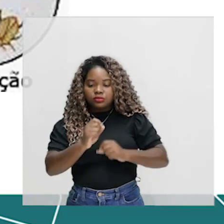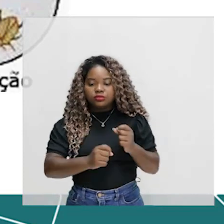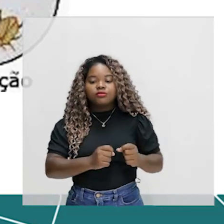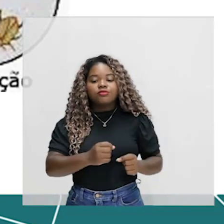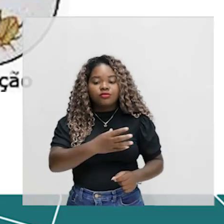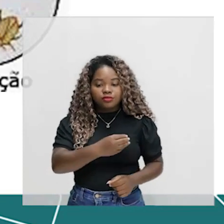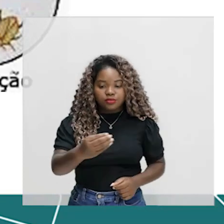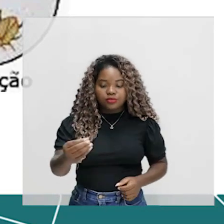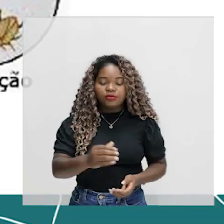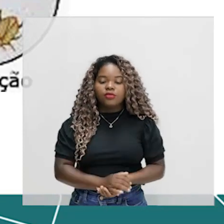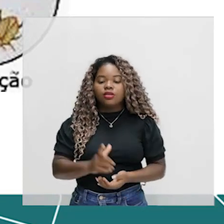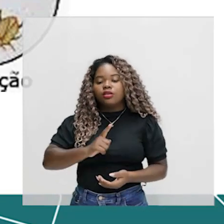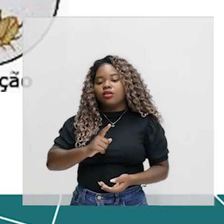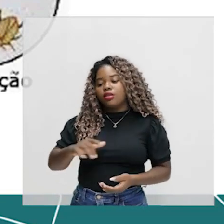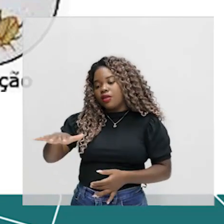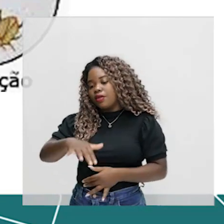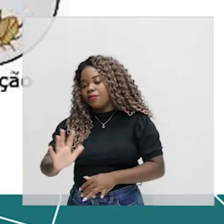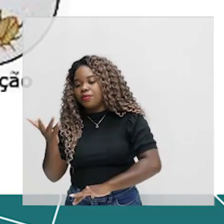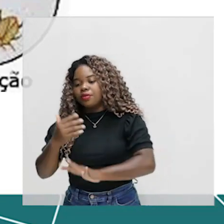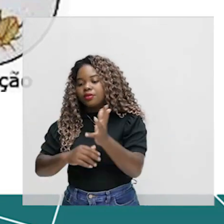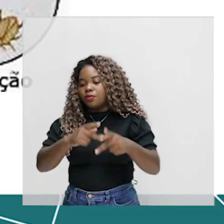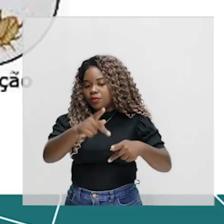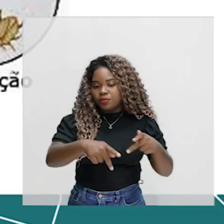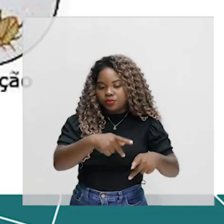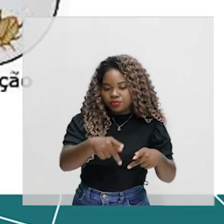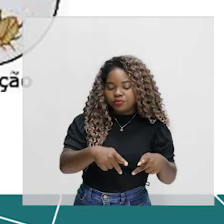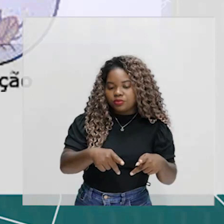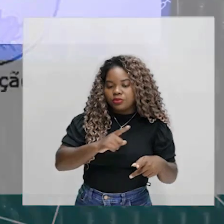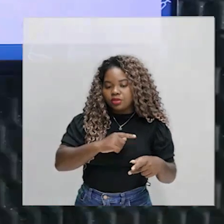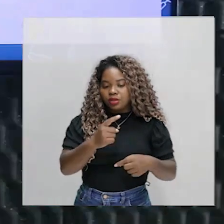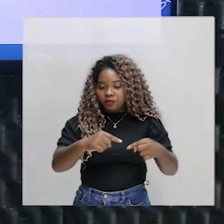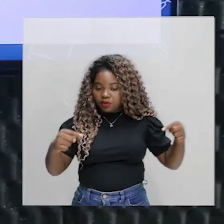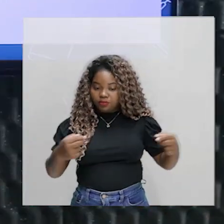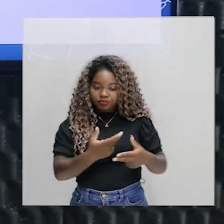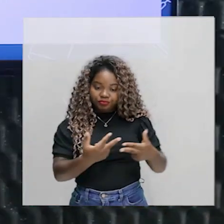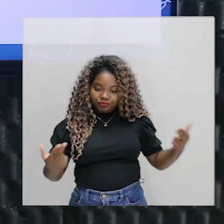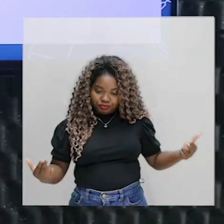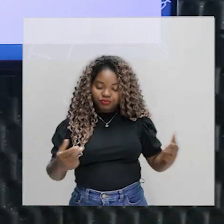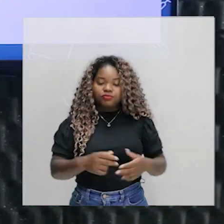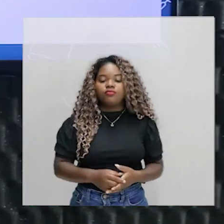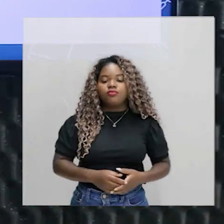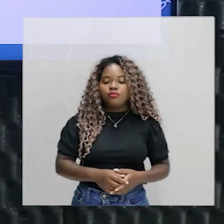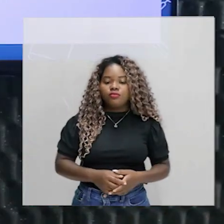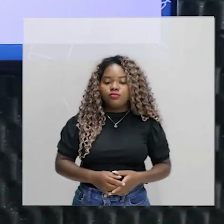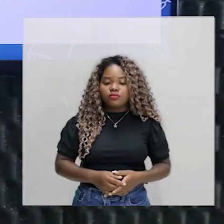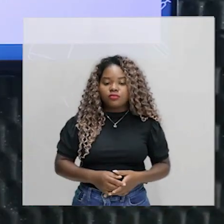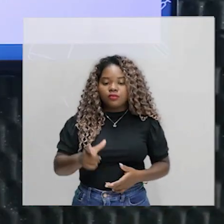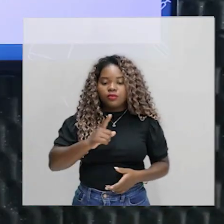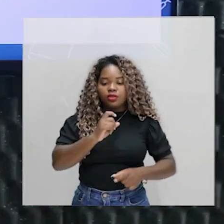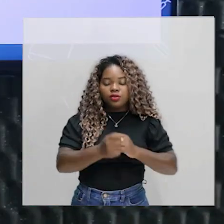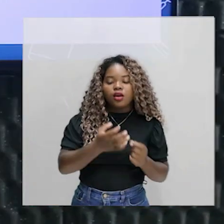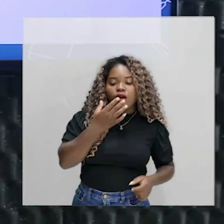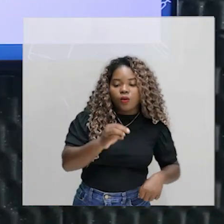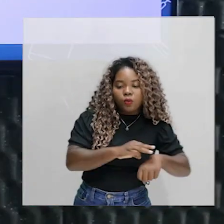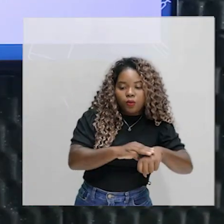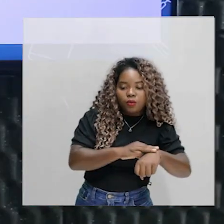a natureza uma população que tem uma variabilidade tem vários indivíduos de vários tipos eu tenho de vida aqui que tá marrom